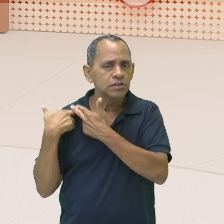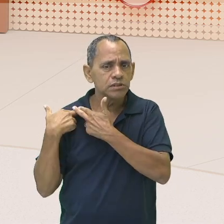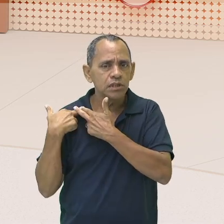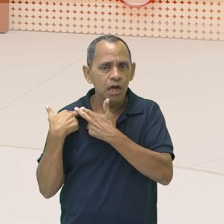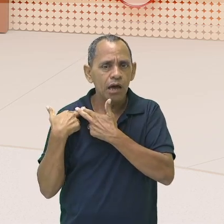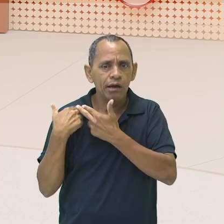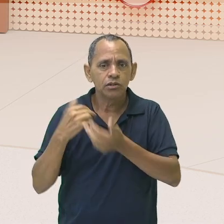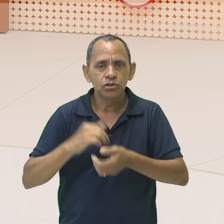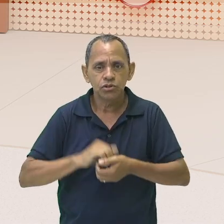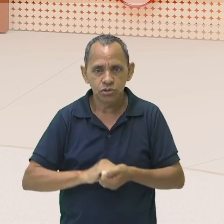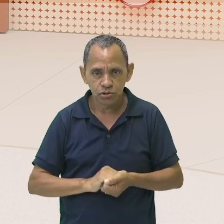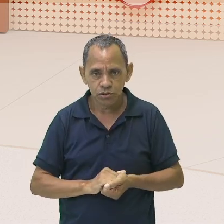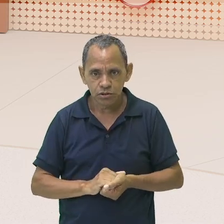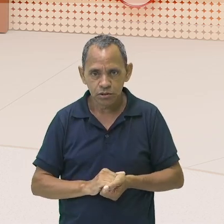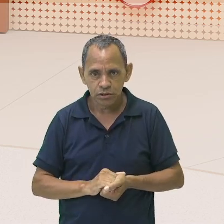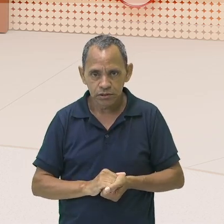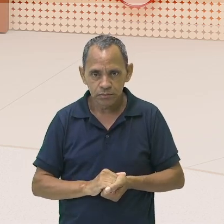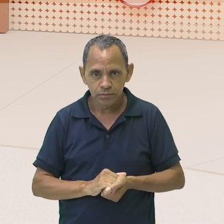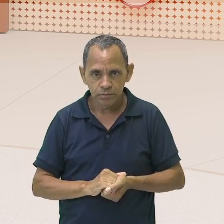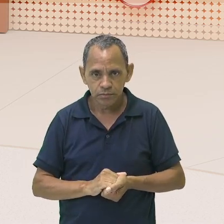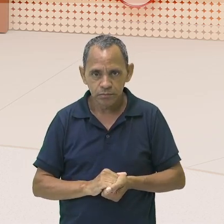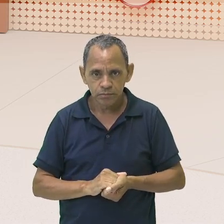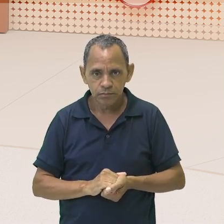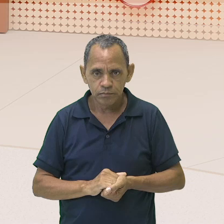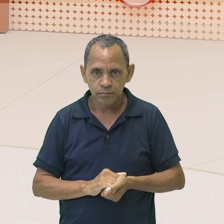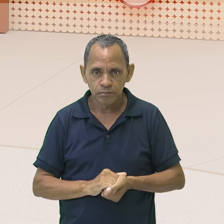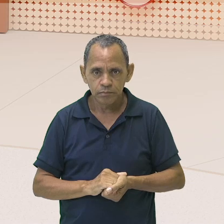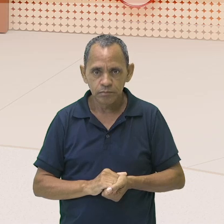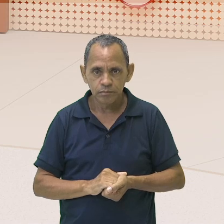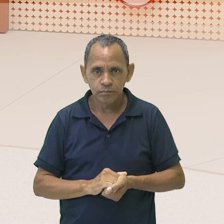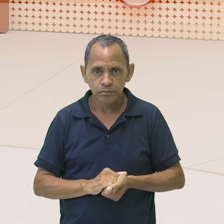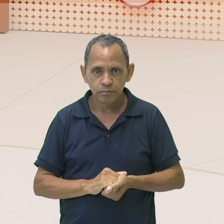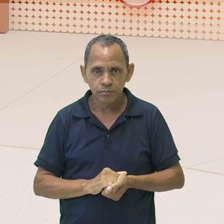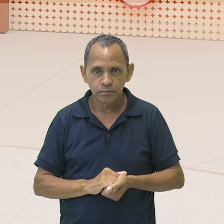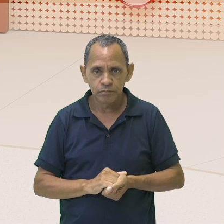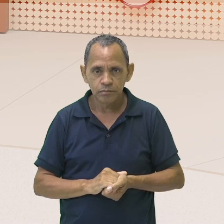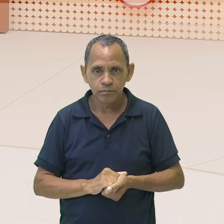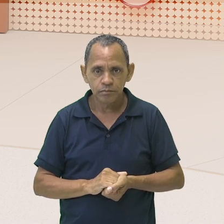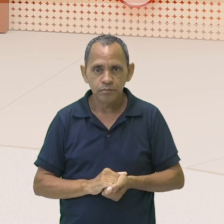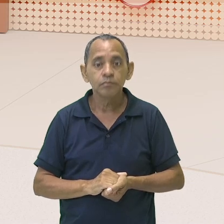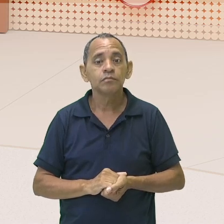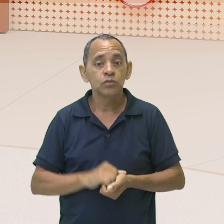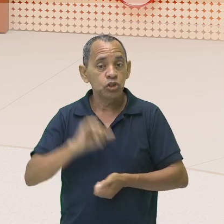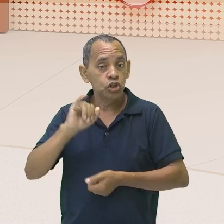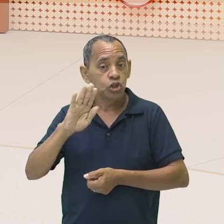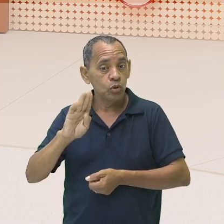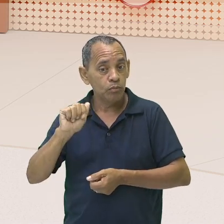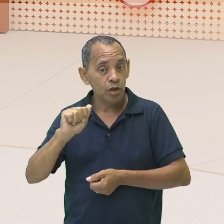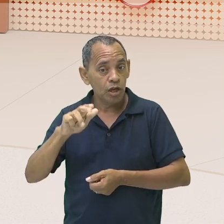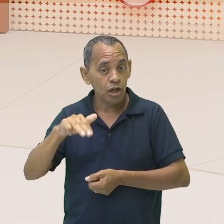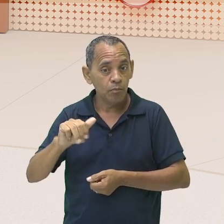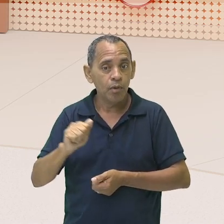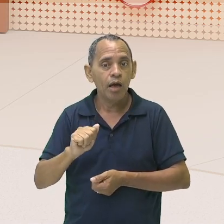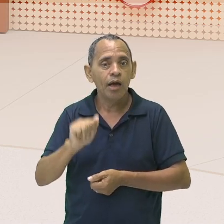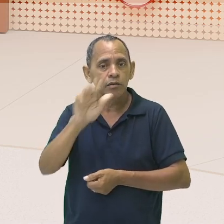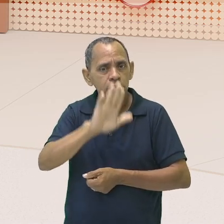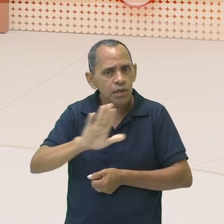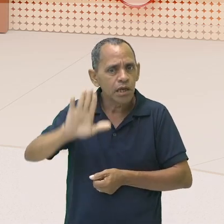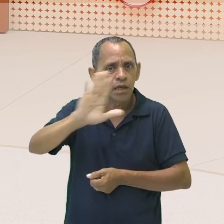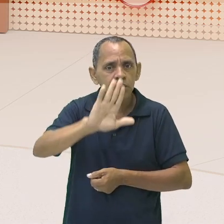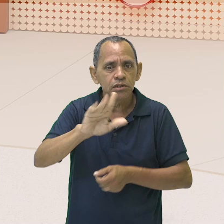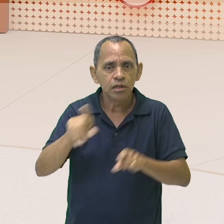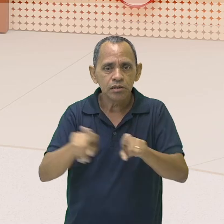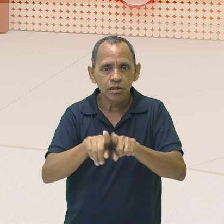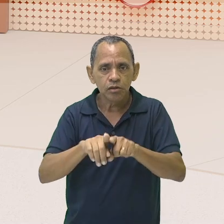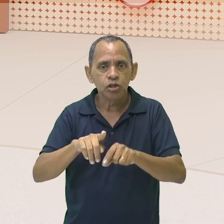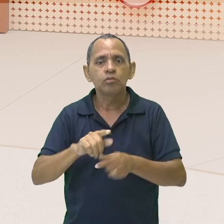âmbito em âmbito global e o IBAMA em âmbito nacional, né, o papel de cada uma